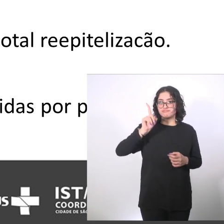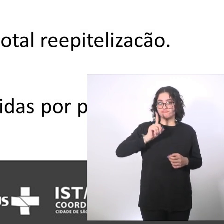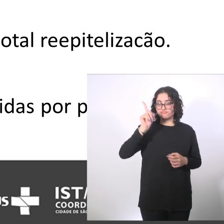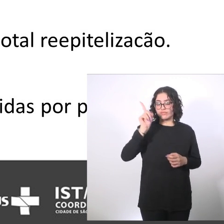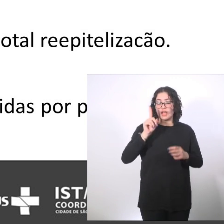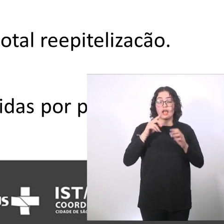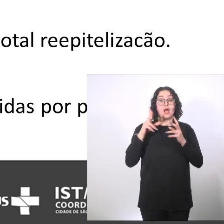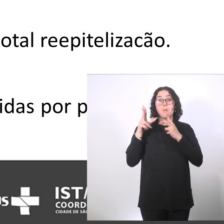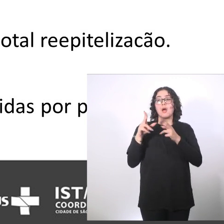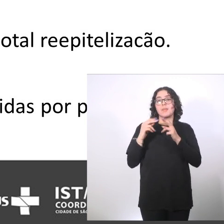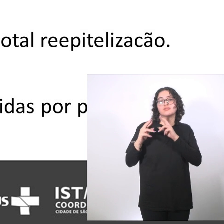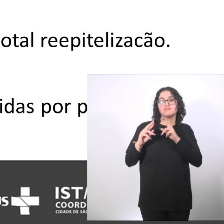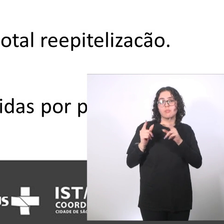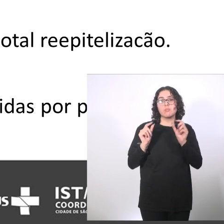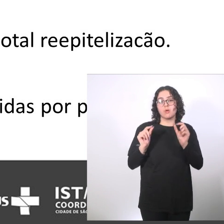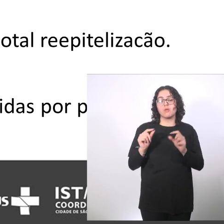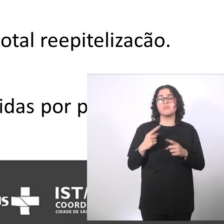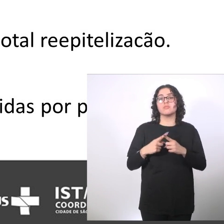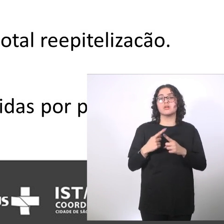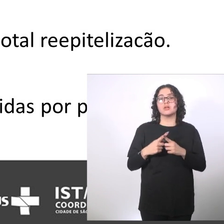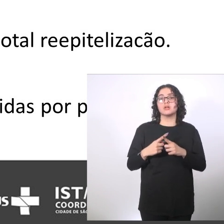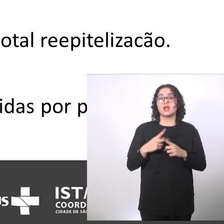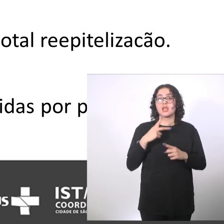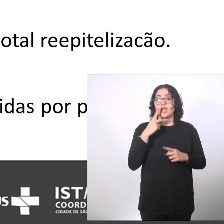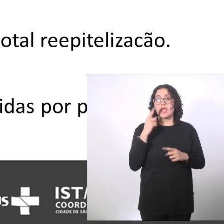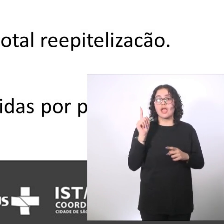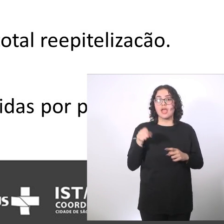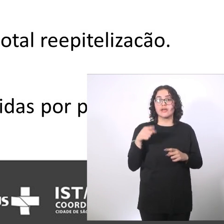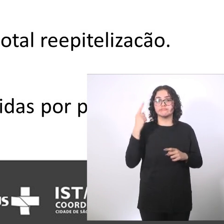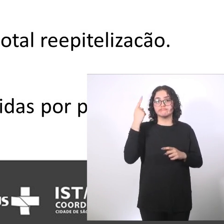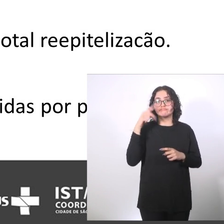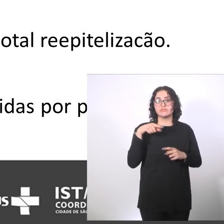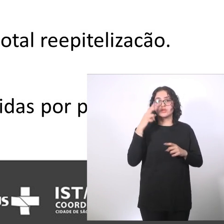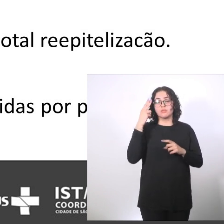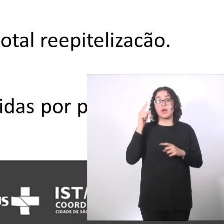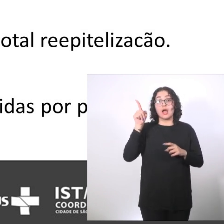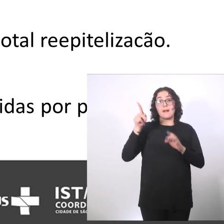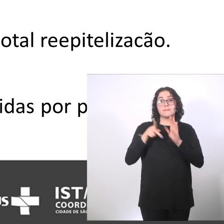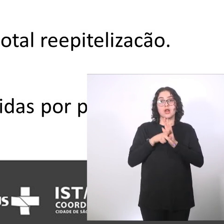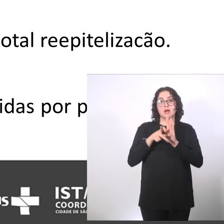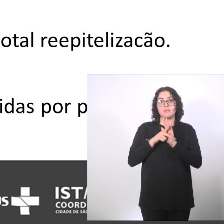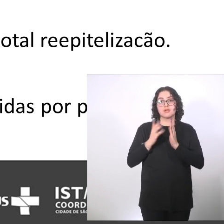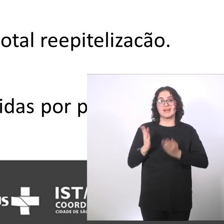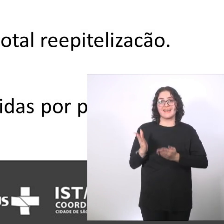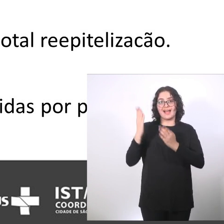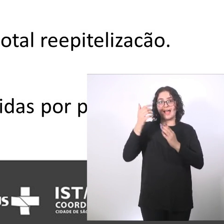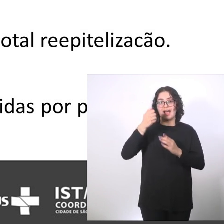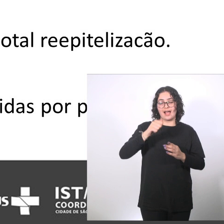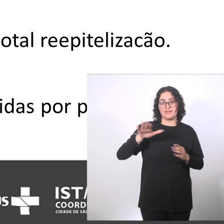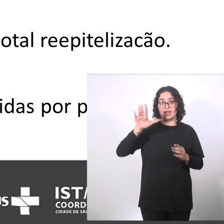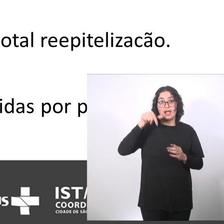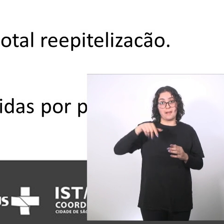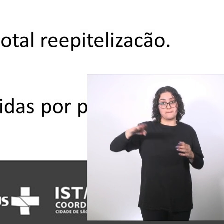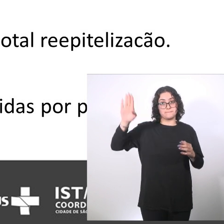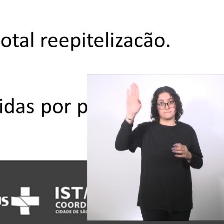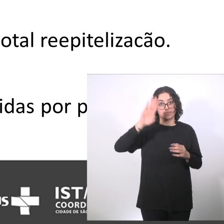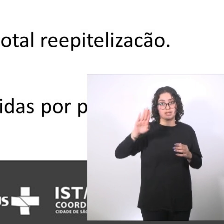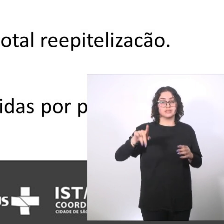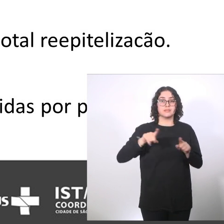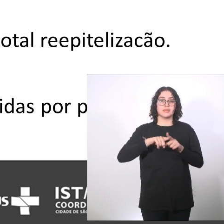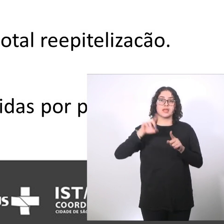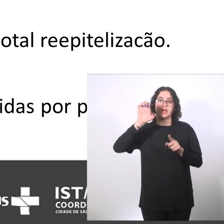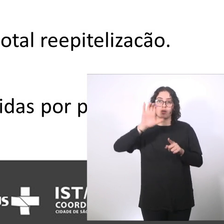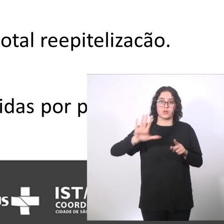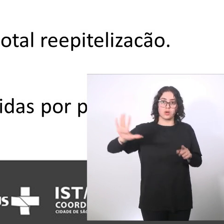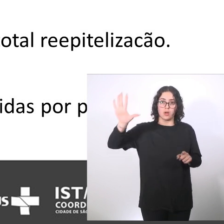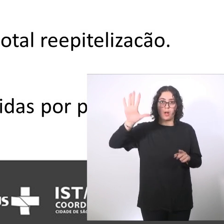Isso que eu falei é o quadro clássico da monkeypox africana. O que a gente está vendo aqui no Brasil e na Europa,